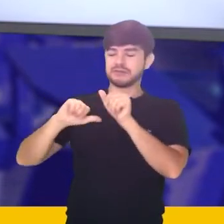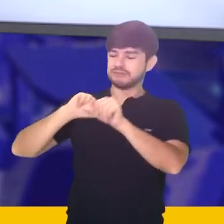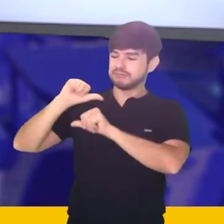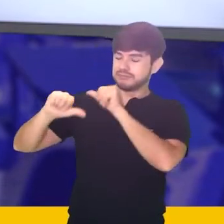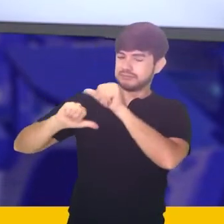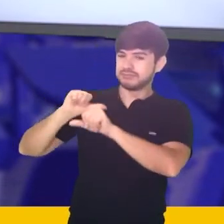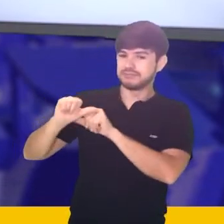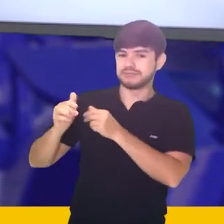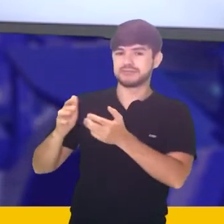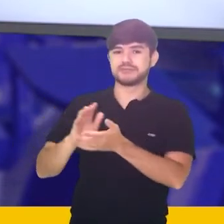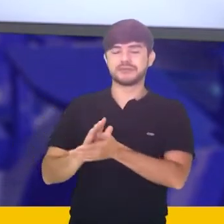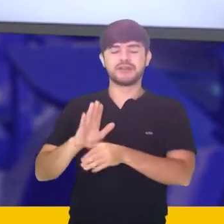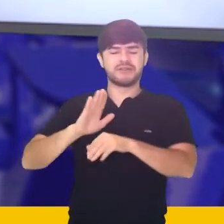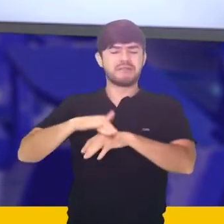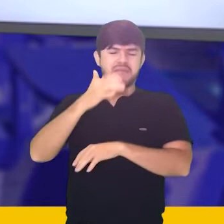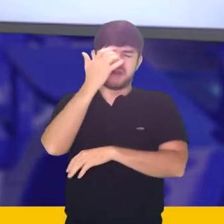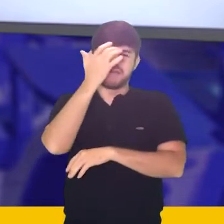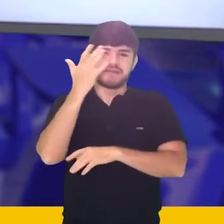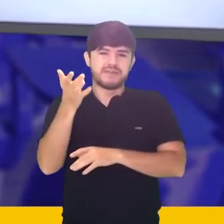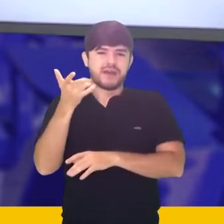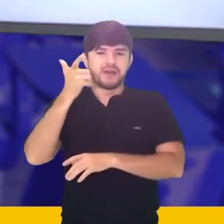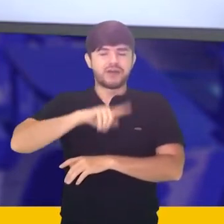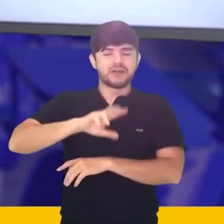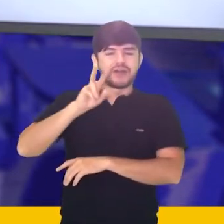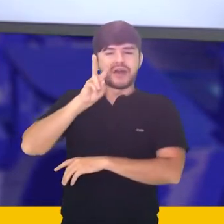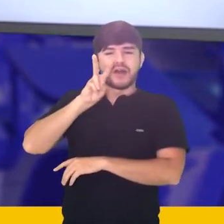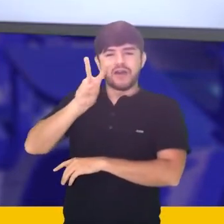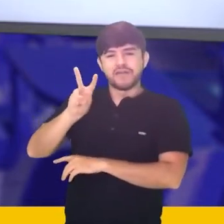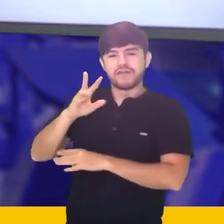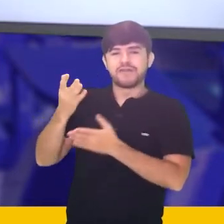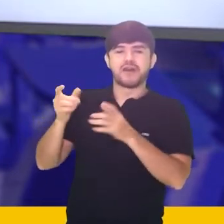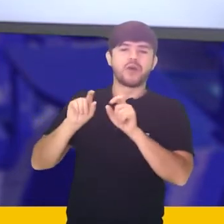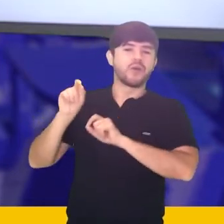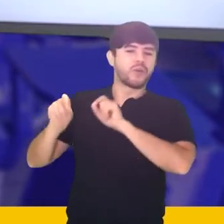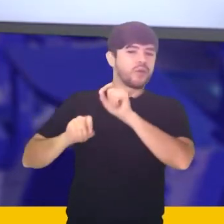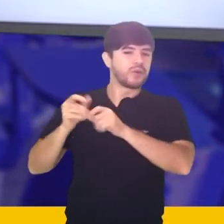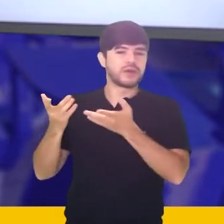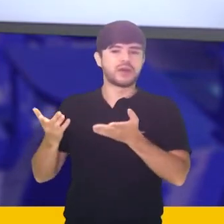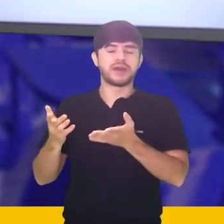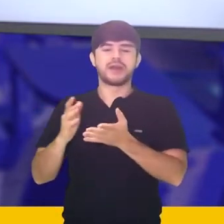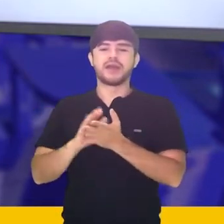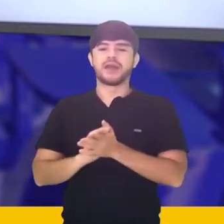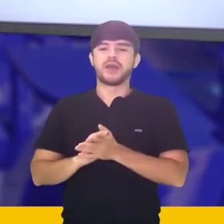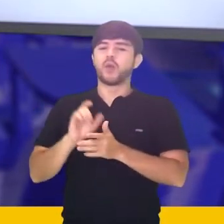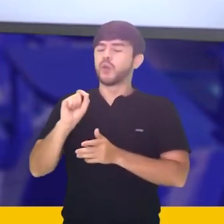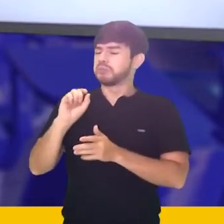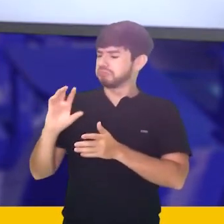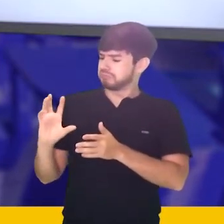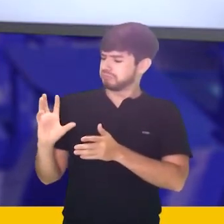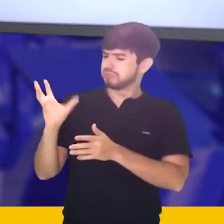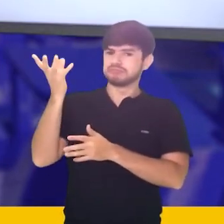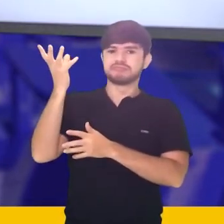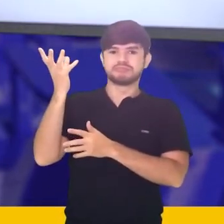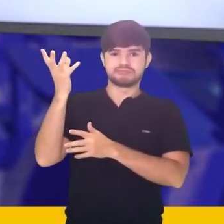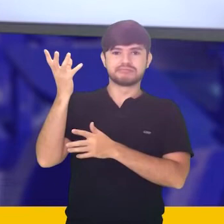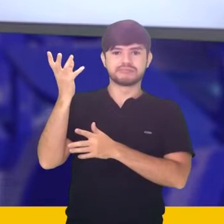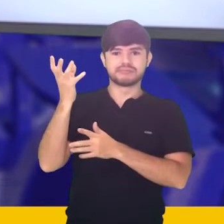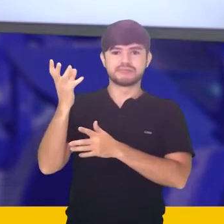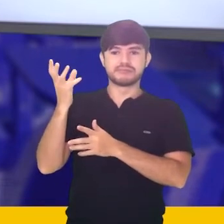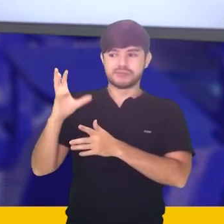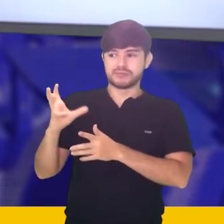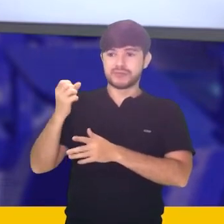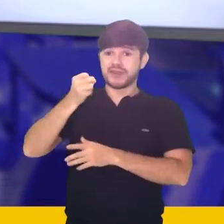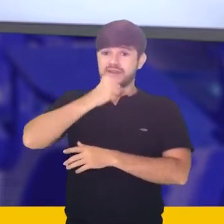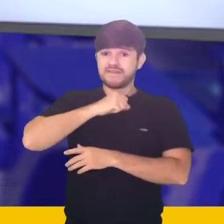fica mais fácil de entender quando a gente consegue ver dentro dessa transição demográfica o que acontece. Acontece o